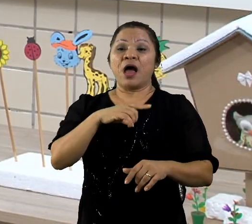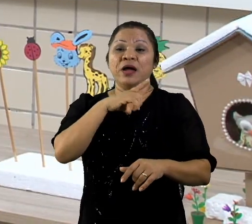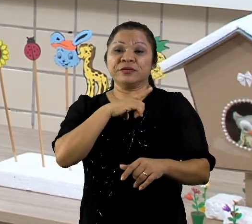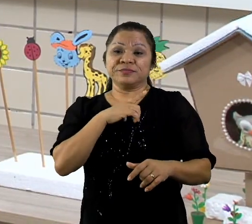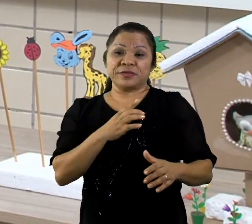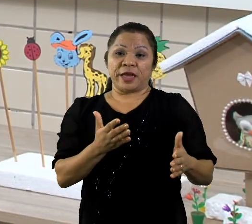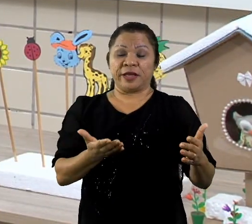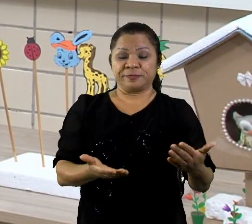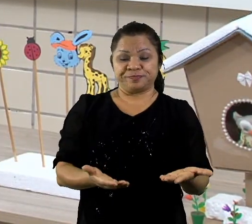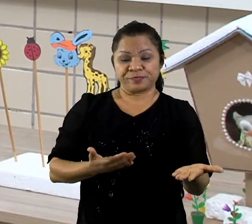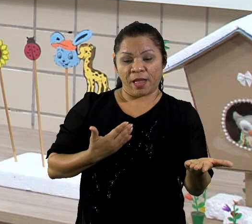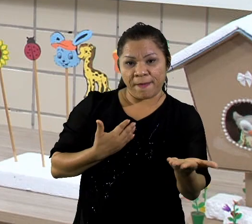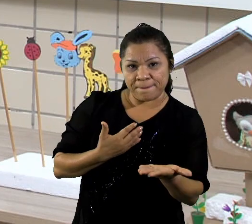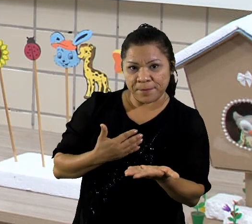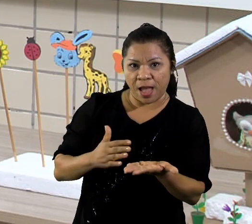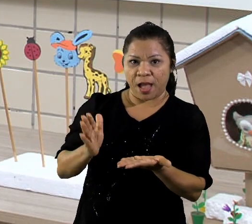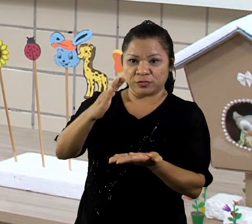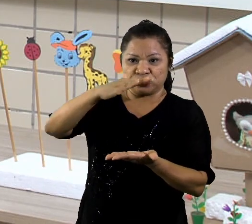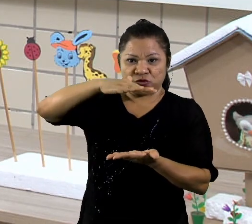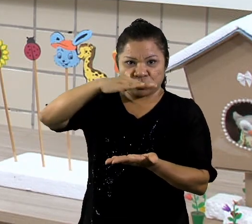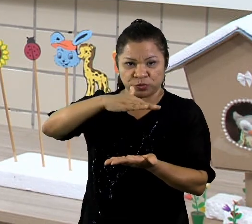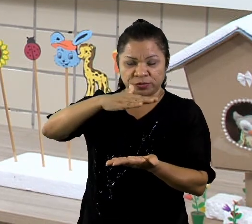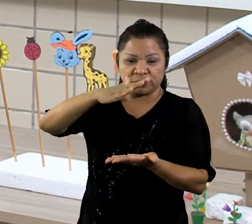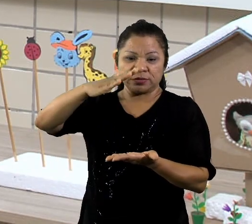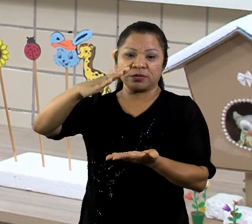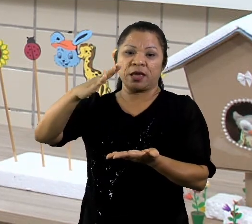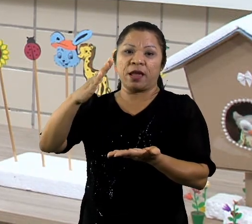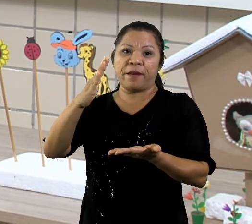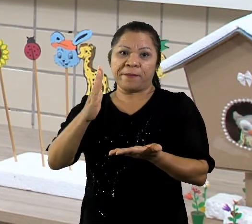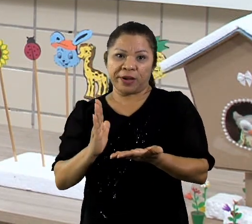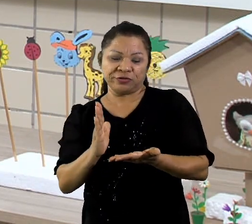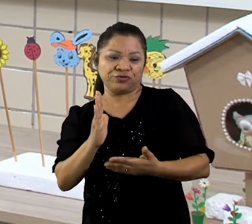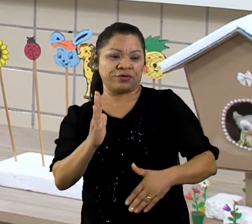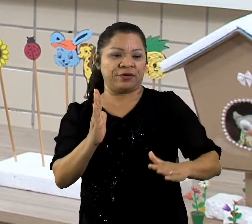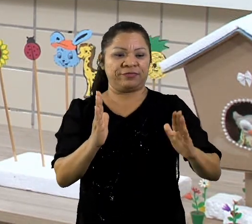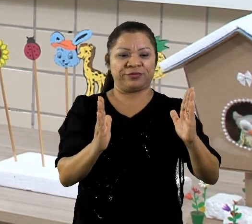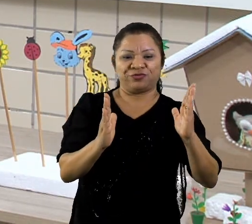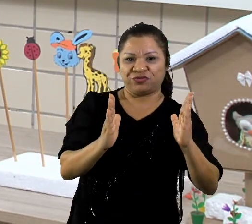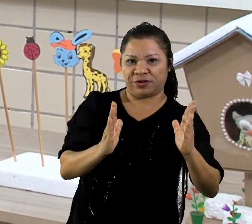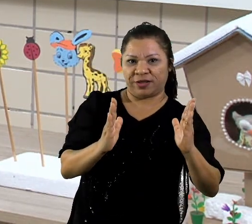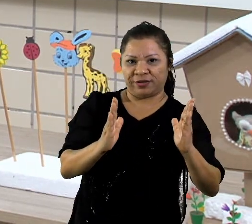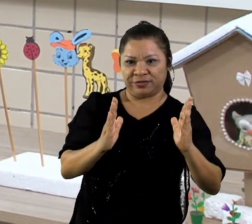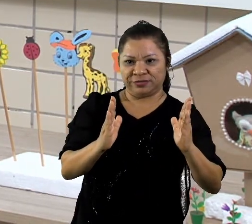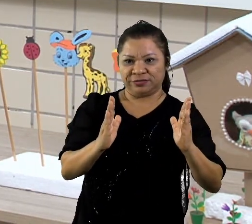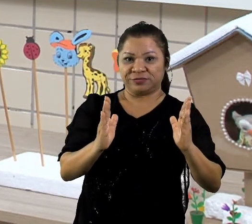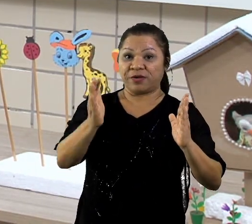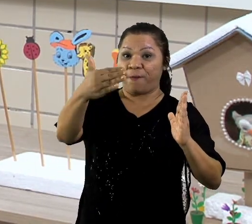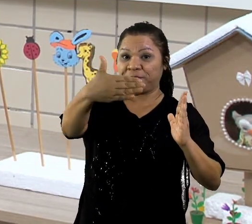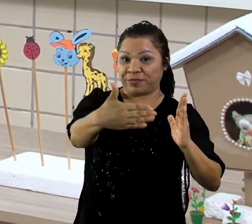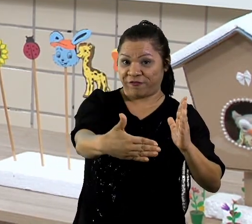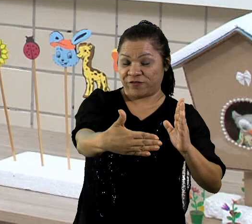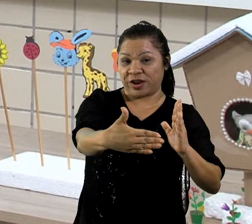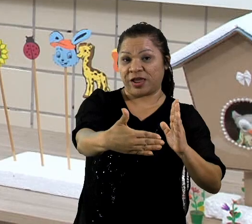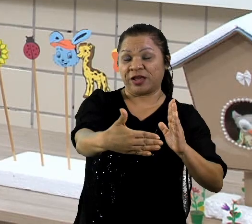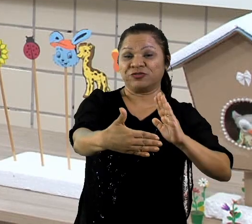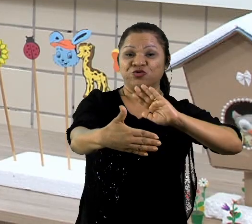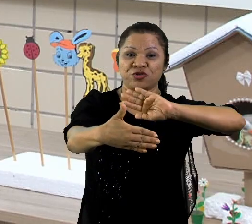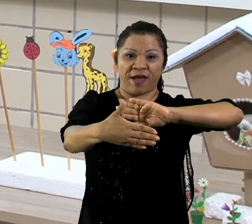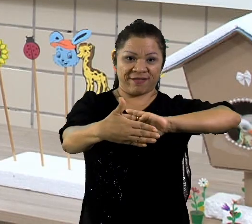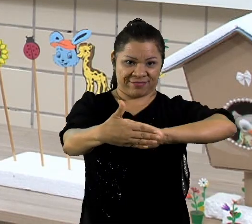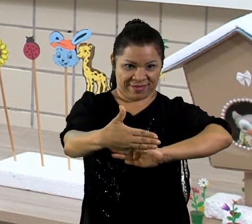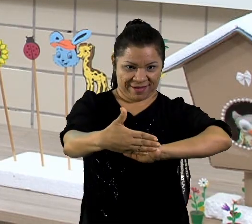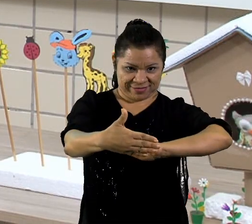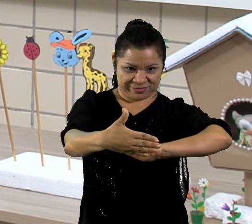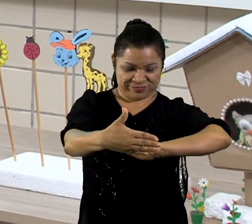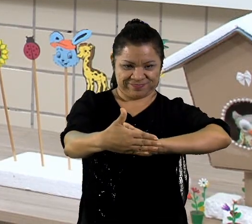embaixo, em cima, esquerda, direita, na frente